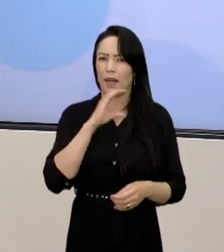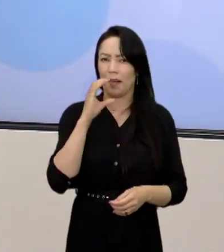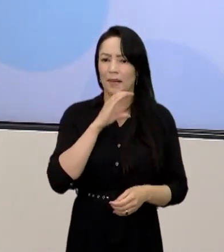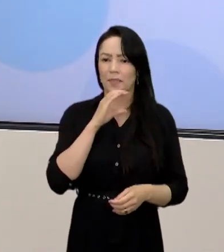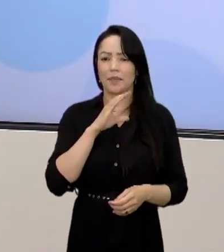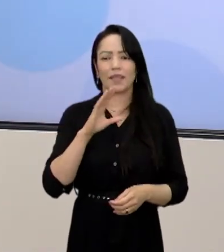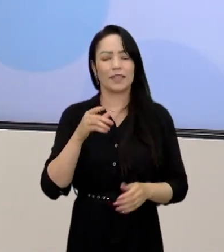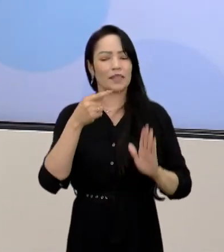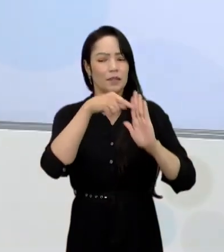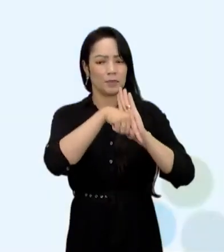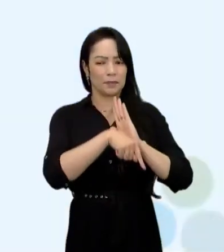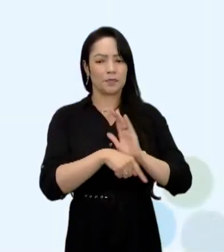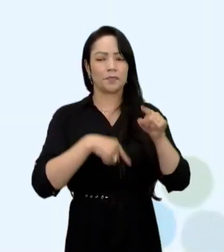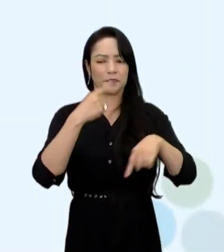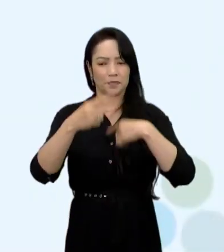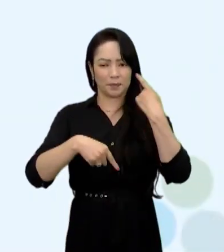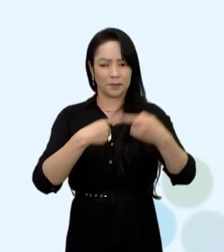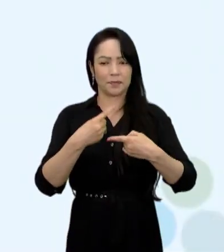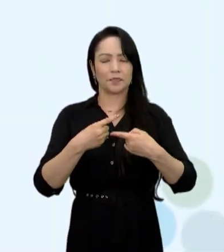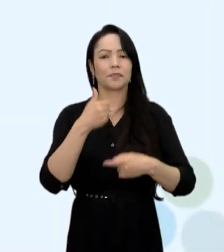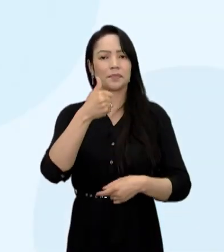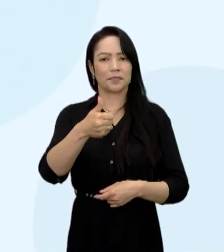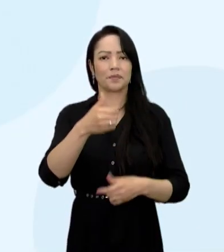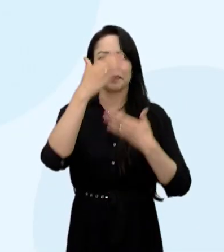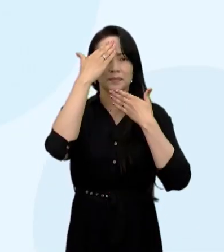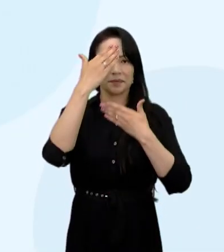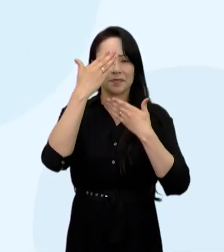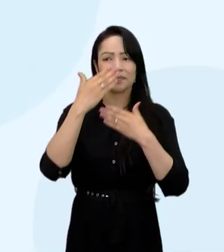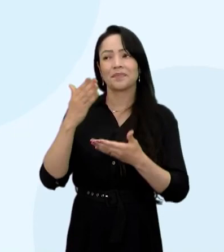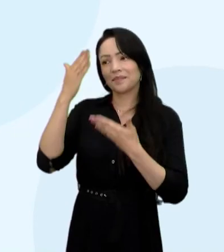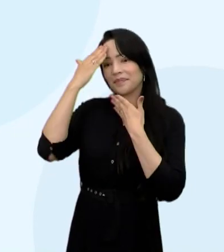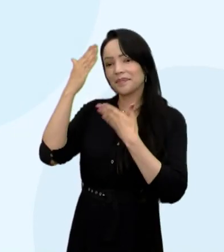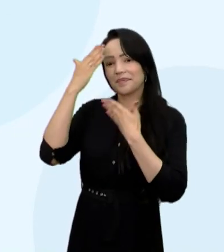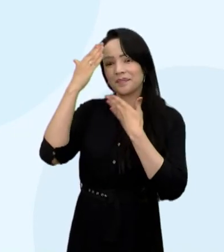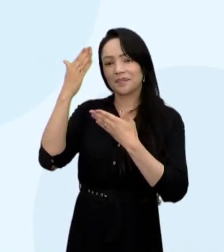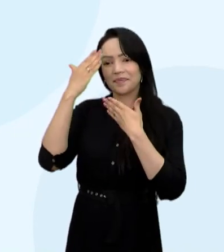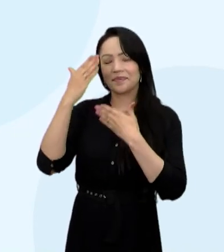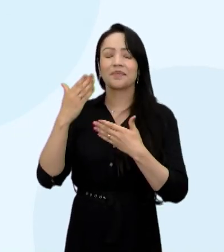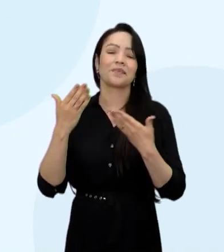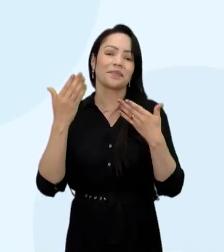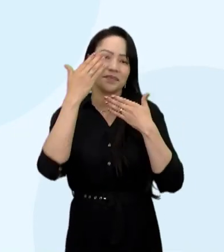vamos aprofundar esse conteúdo nas próximas aulas. Muito obrigada, Andréia. Obrigada,